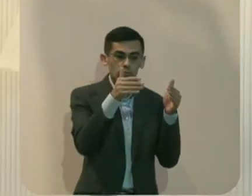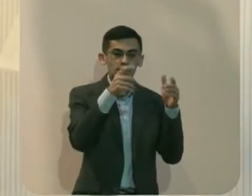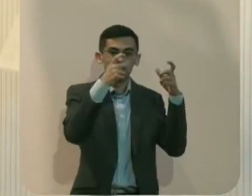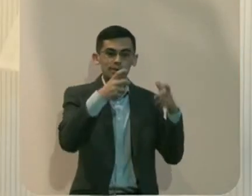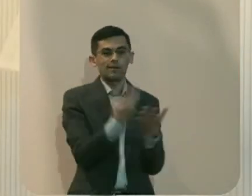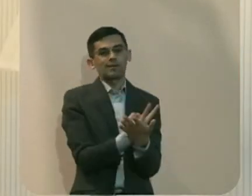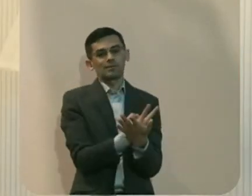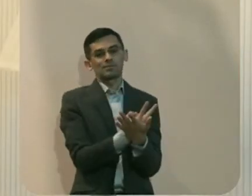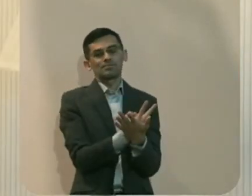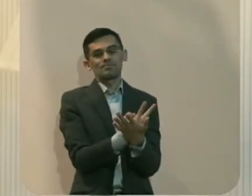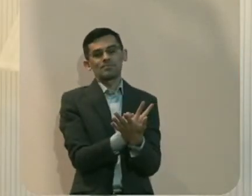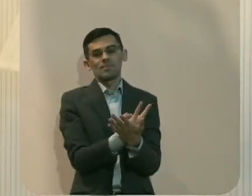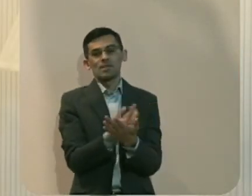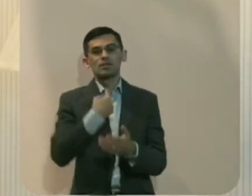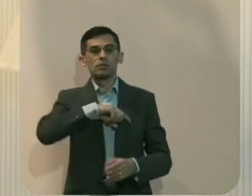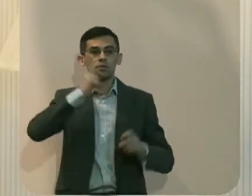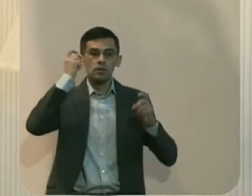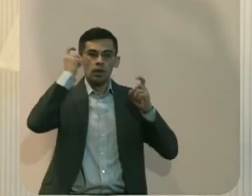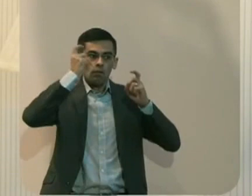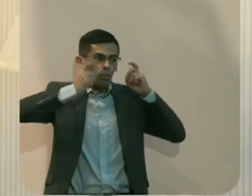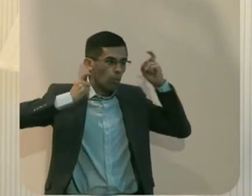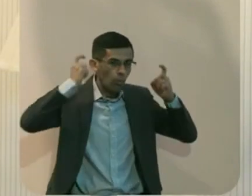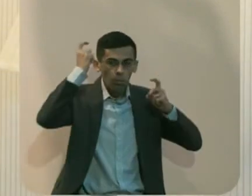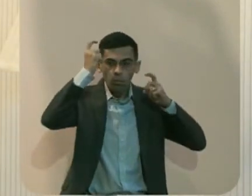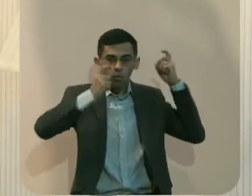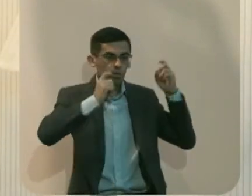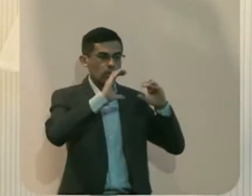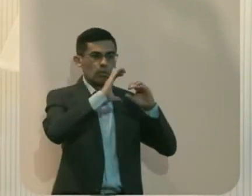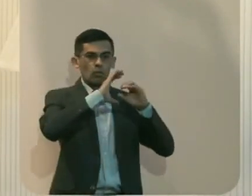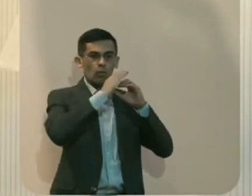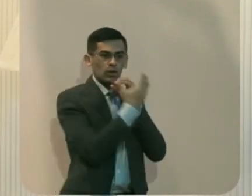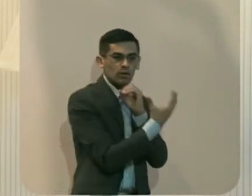errado. E a gente está preocupado